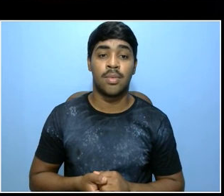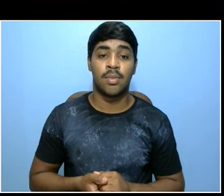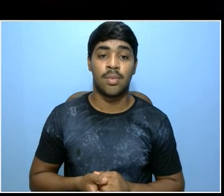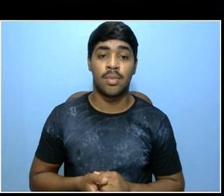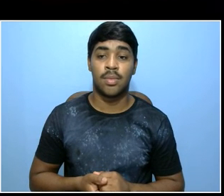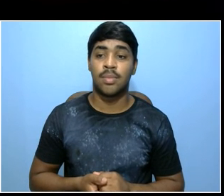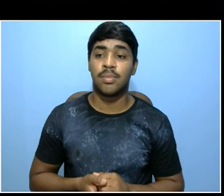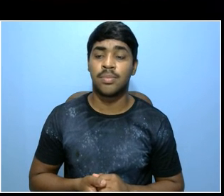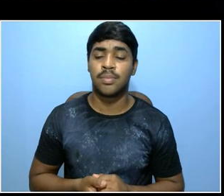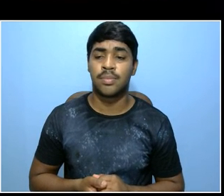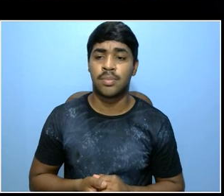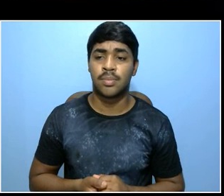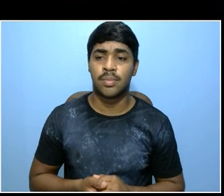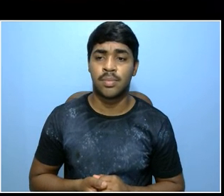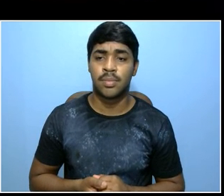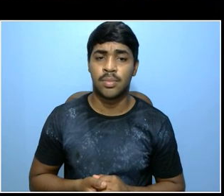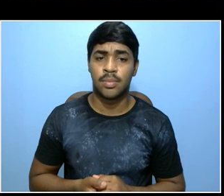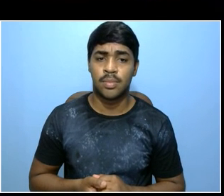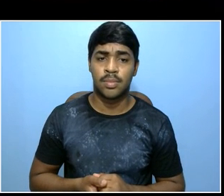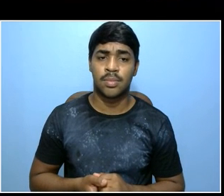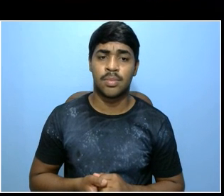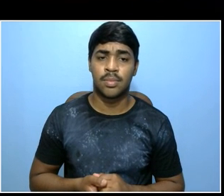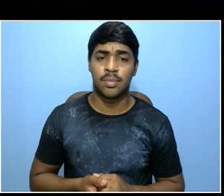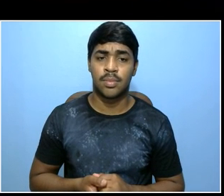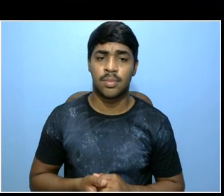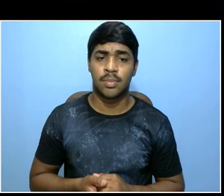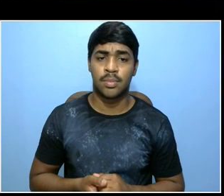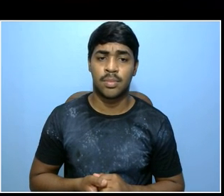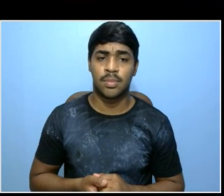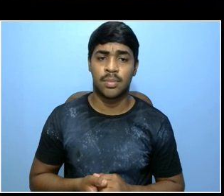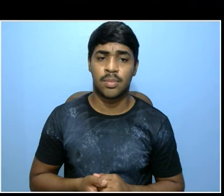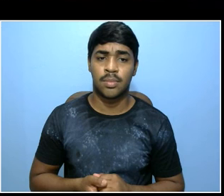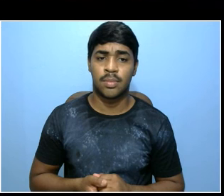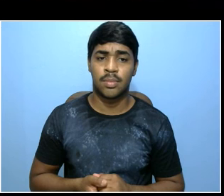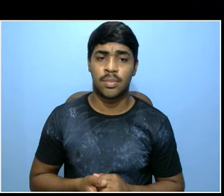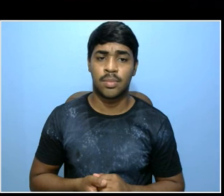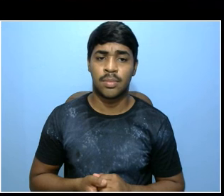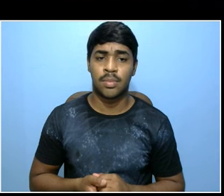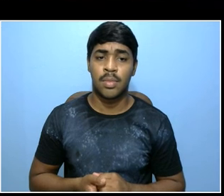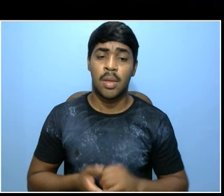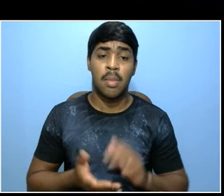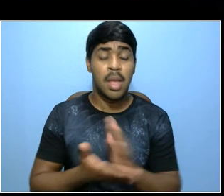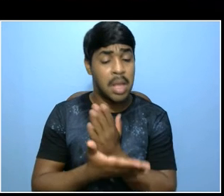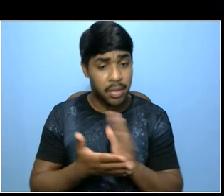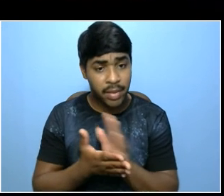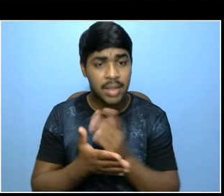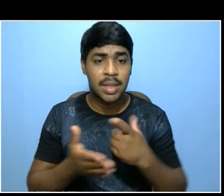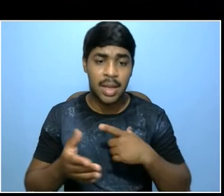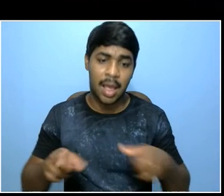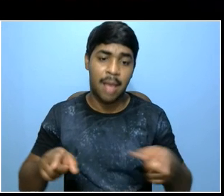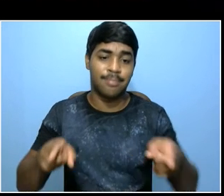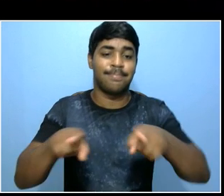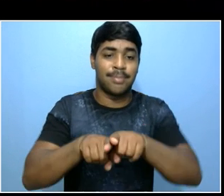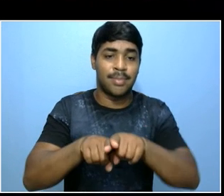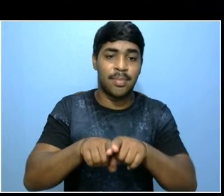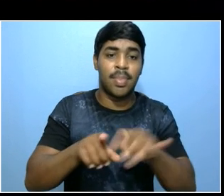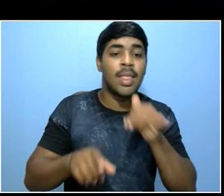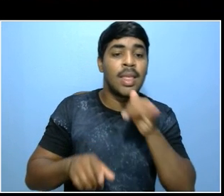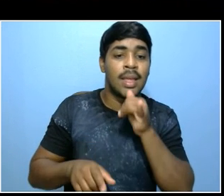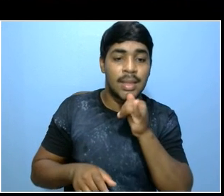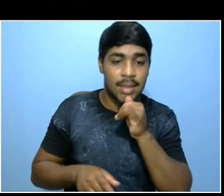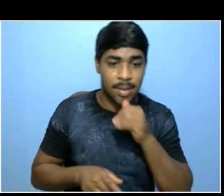cruzada, que é quando o indivíduo ele funciona como macho, né, e o outro como fêmea, tá? Então, no caso, a minhoca.